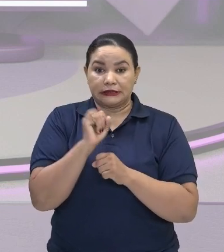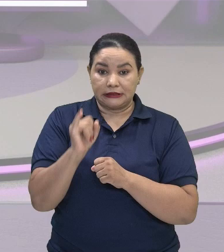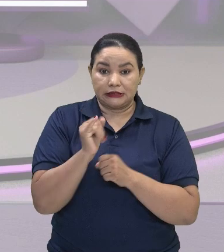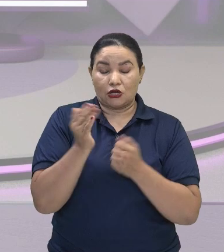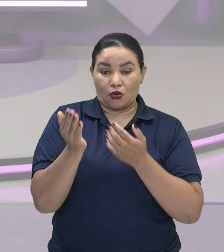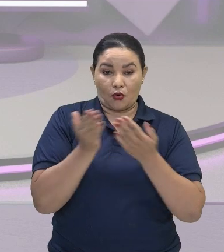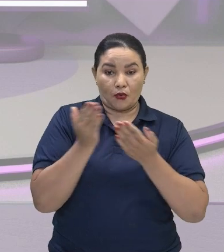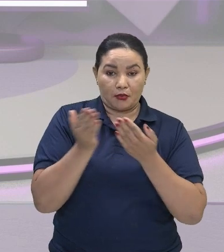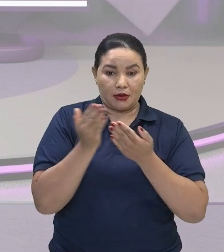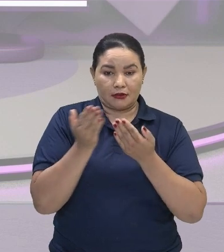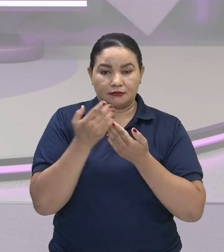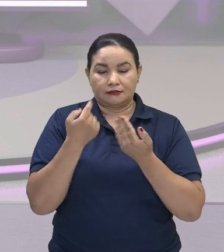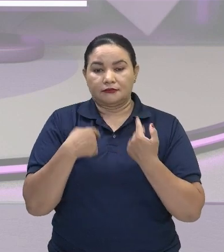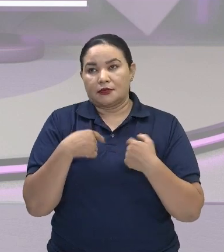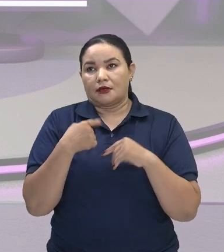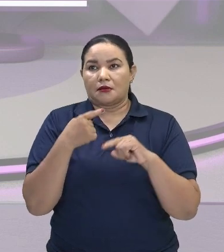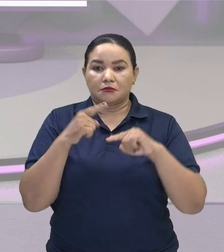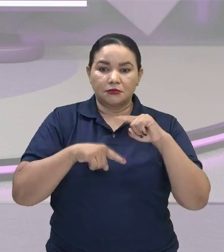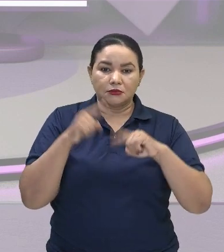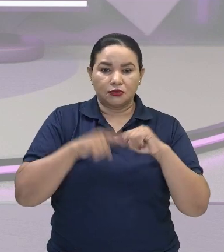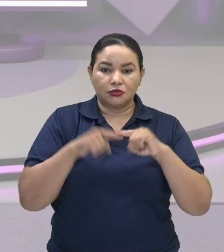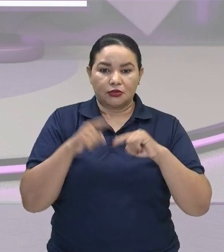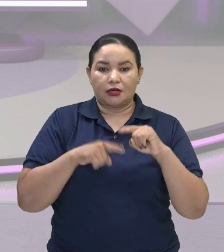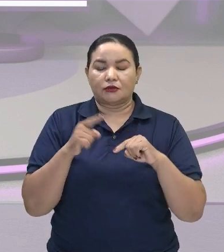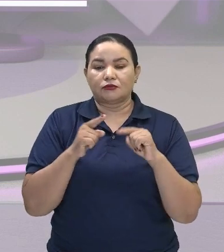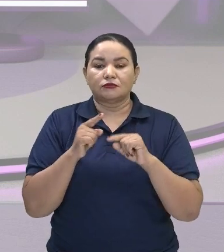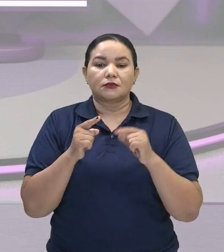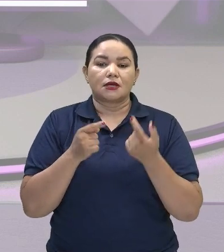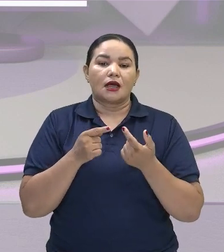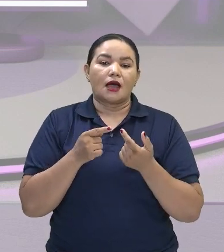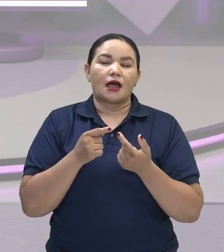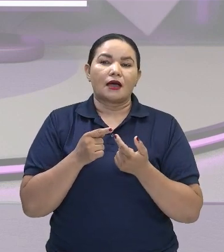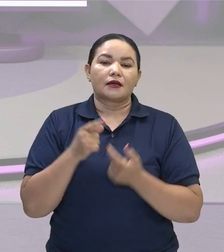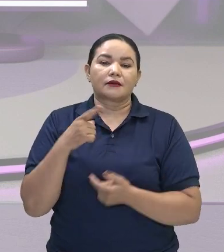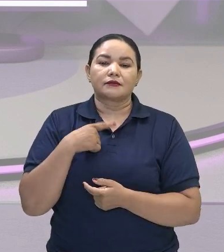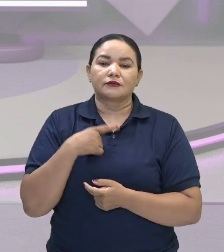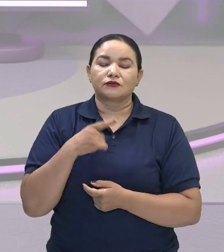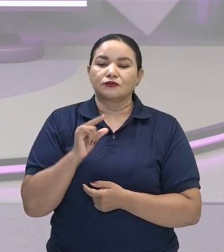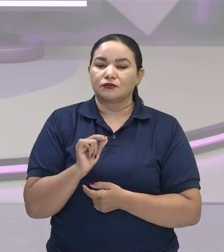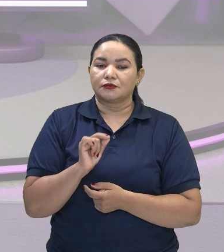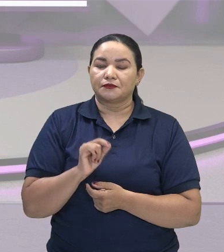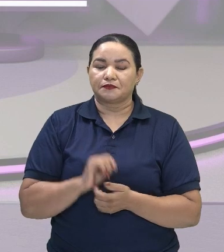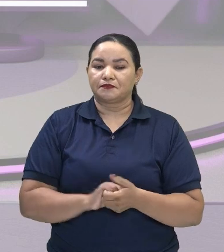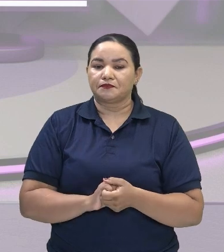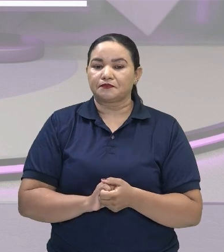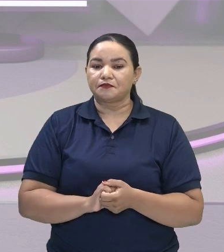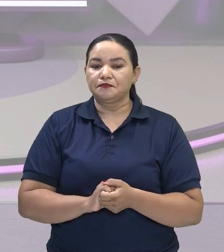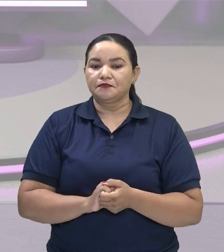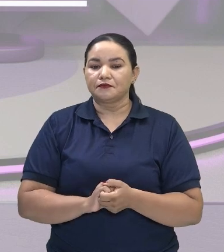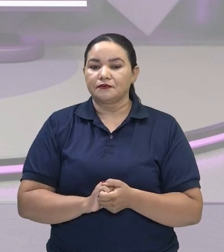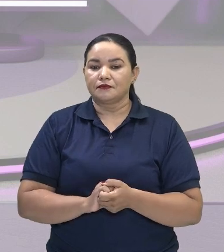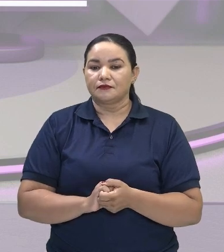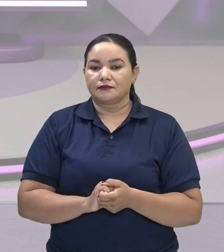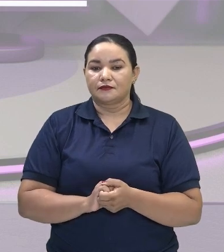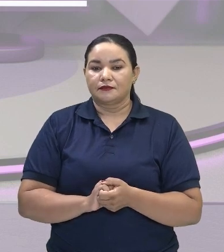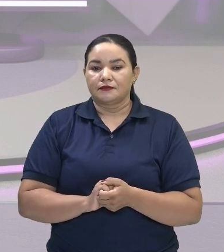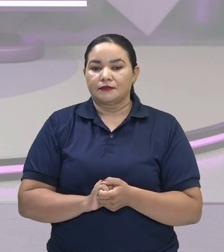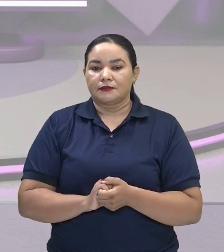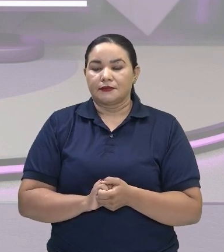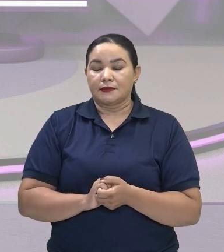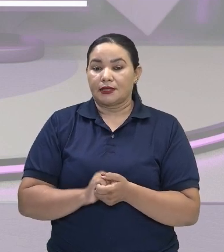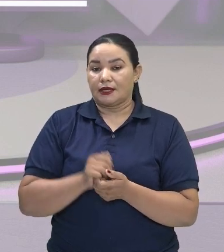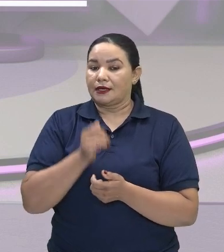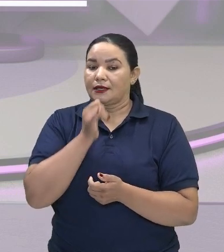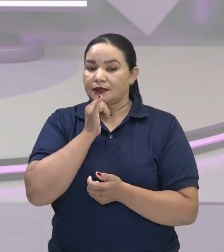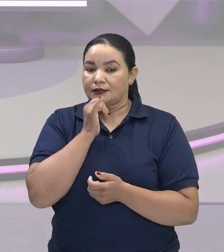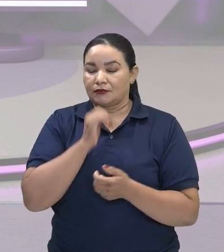com objetos do cotidiano, olha só, se compararmos o átomo com objetos do cotidiano, para você ter uma ideia da escala atômica, podemos fazer a